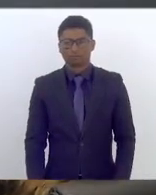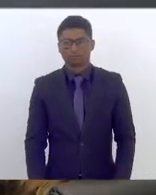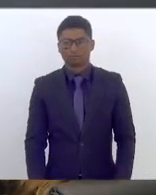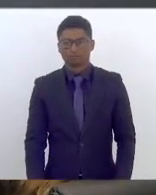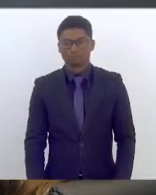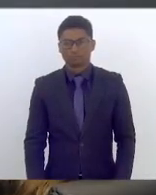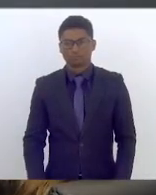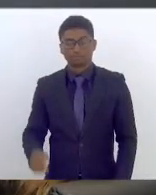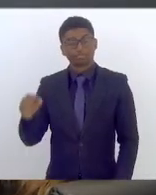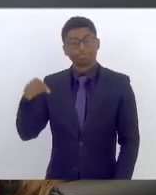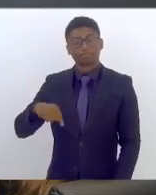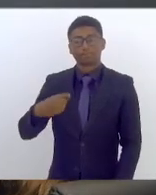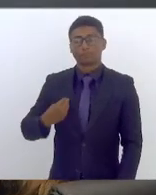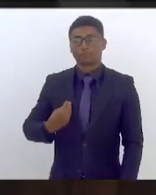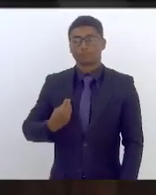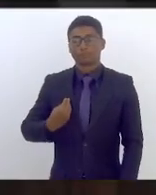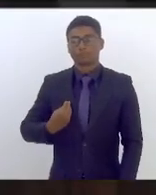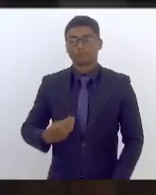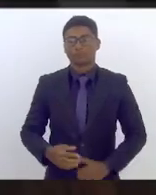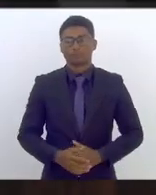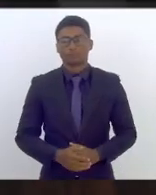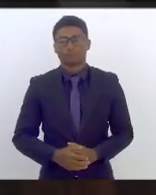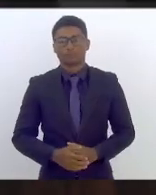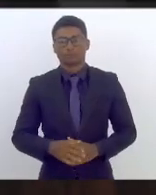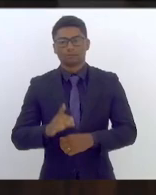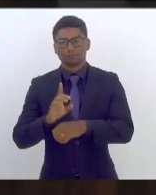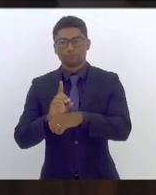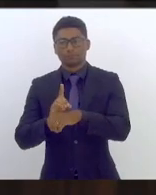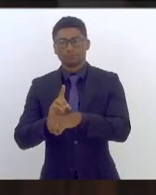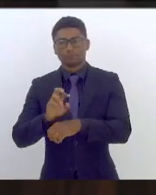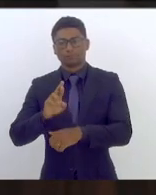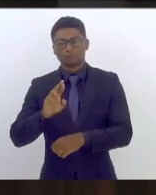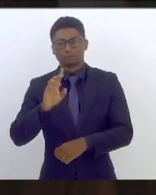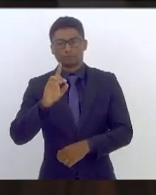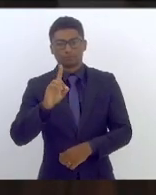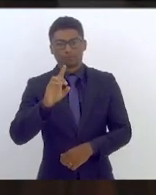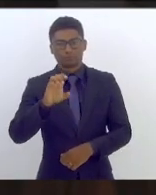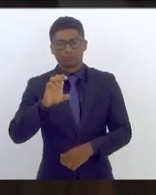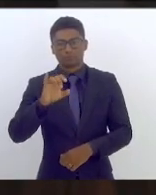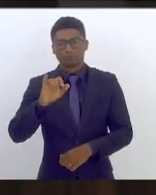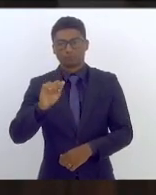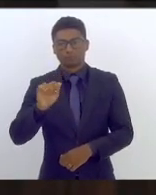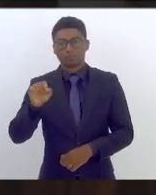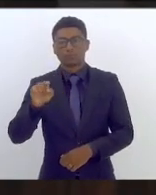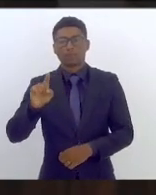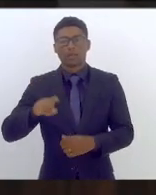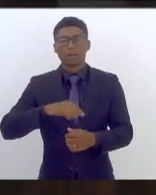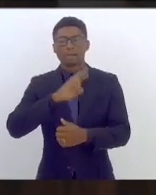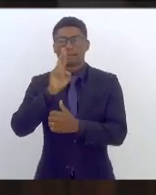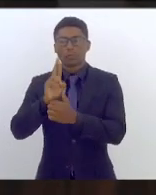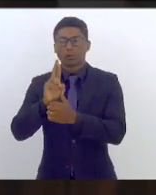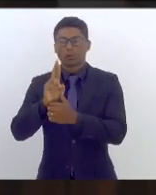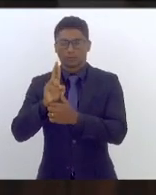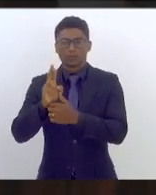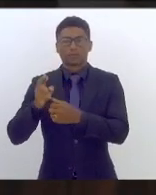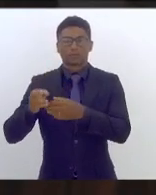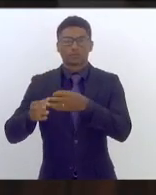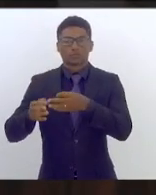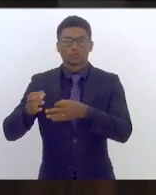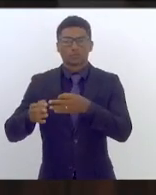estão conosco a doutora Déia Araújo de Azevedo procuradora de Justiça